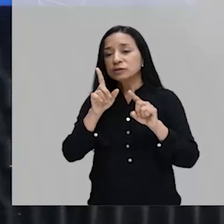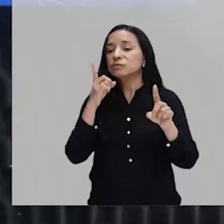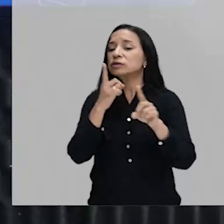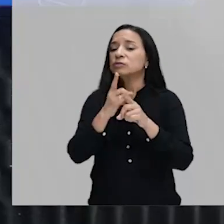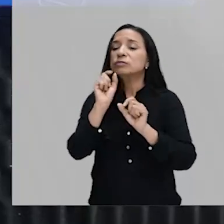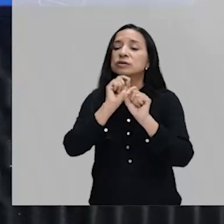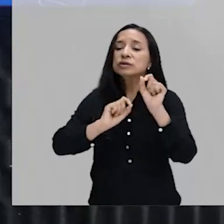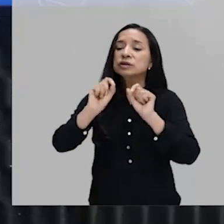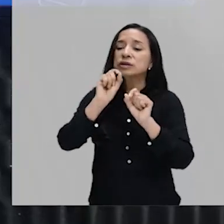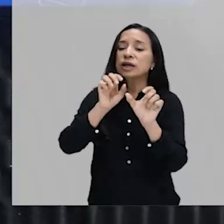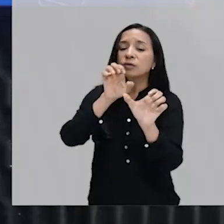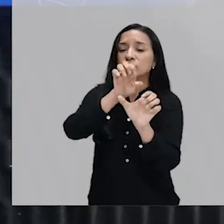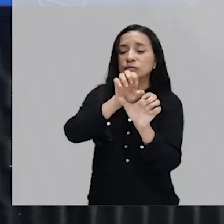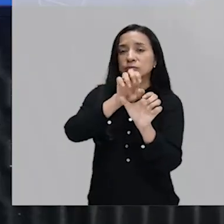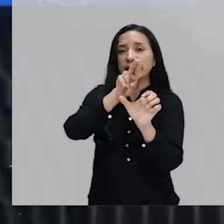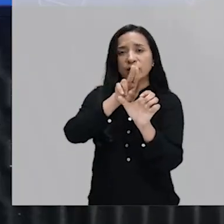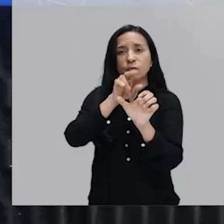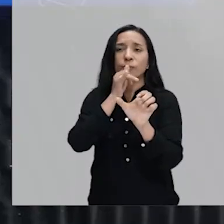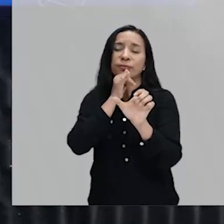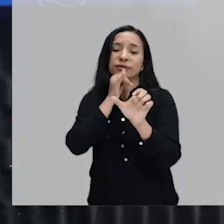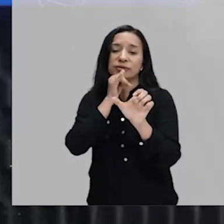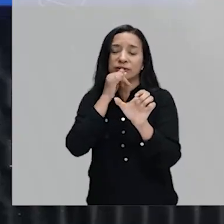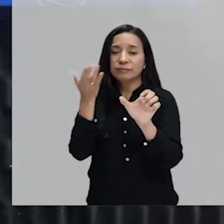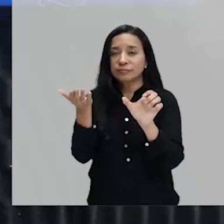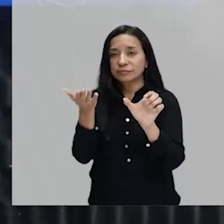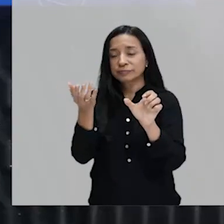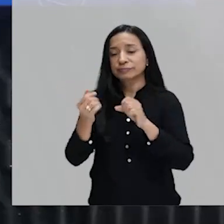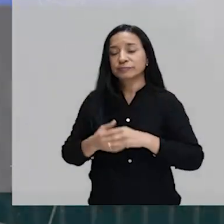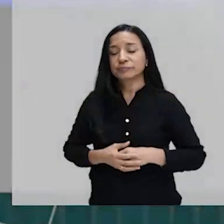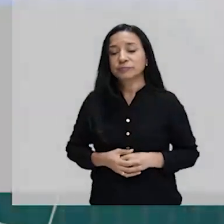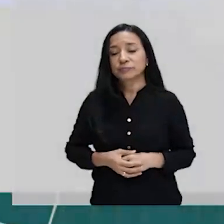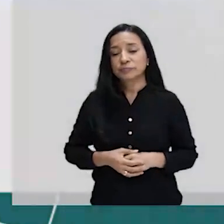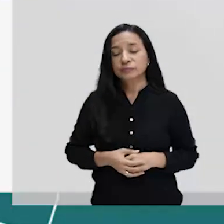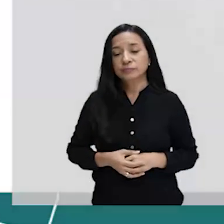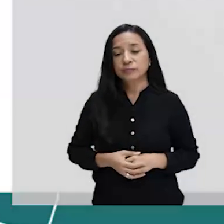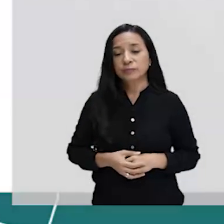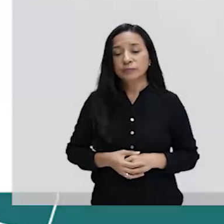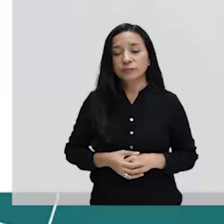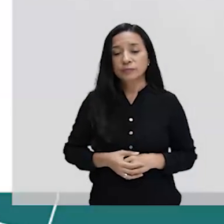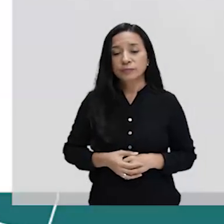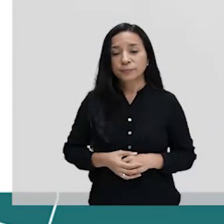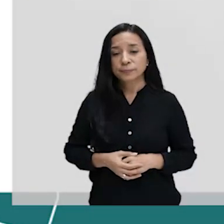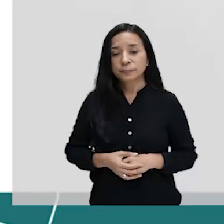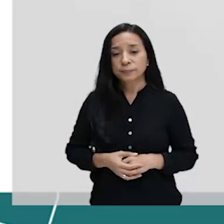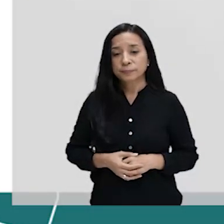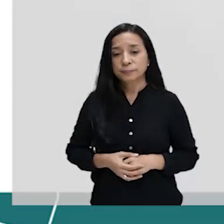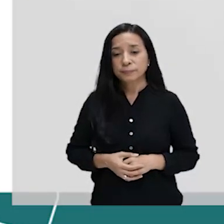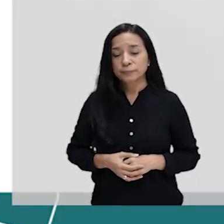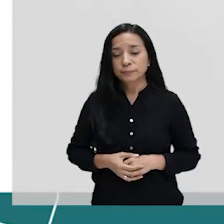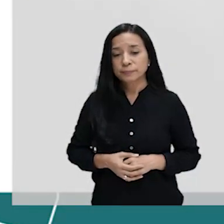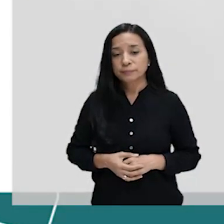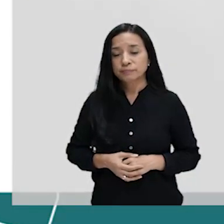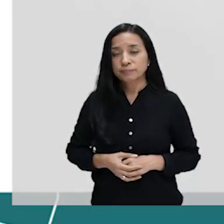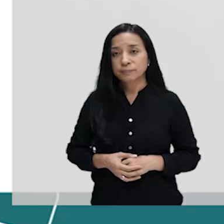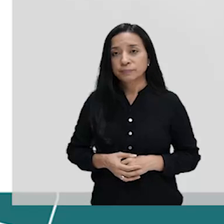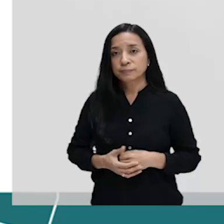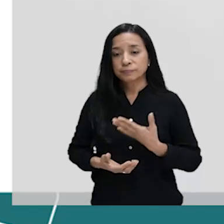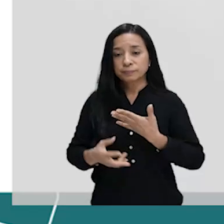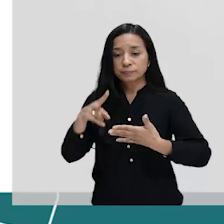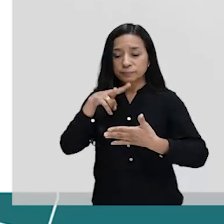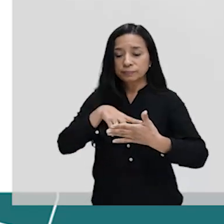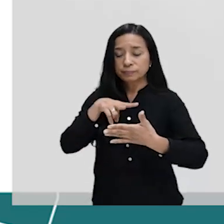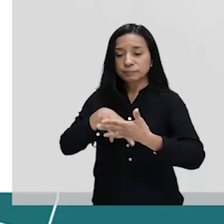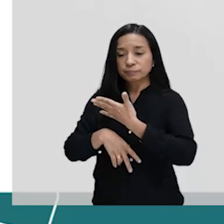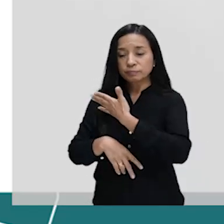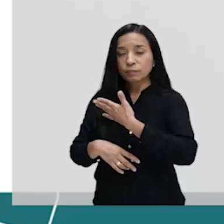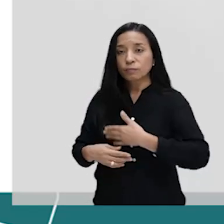gramatical, qual o pronome, o sujeito ao qual eu estou me referindo. Pronomes pessoais do caso reto. Os pronomes pessoais do